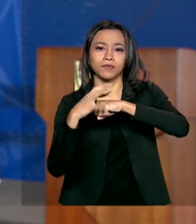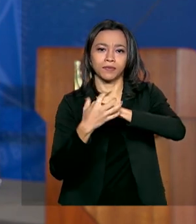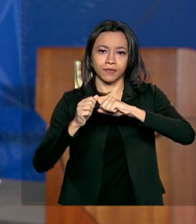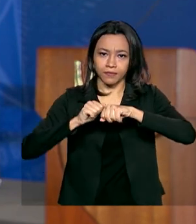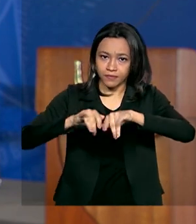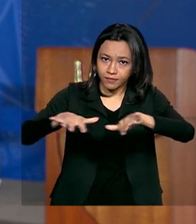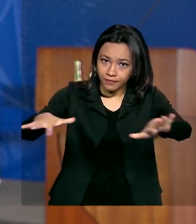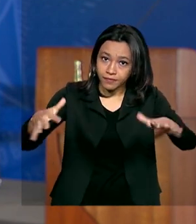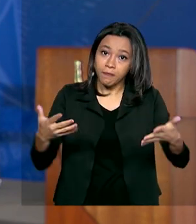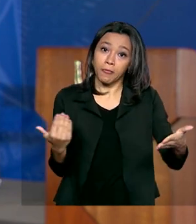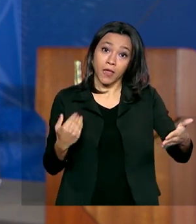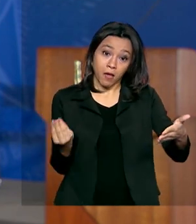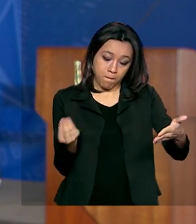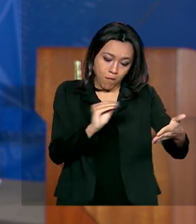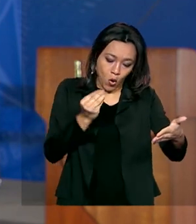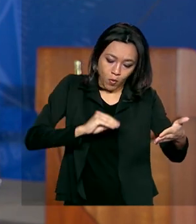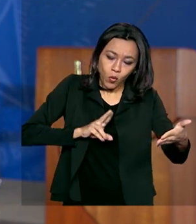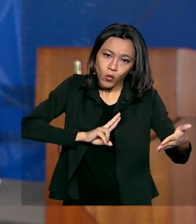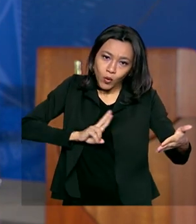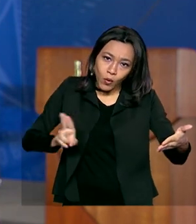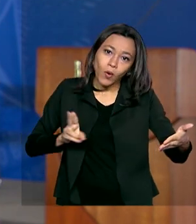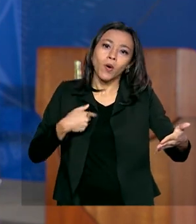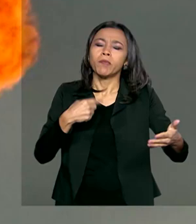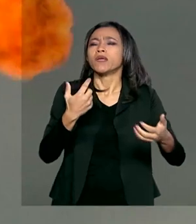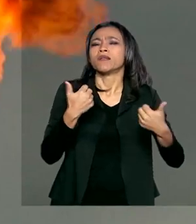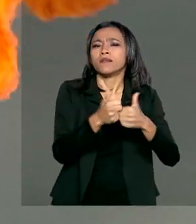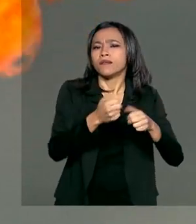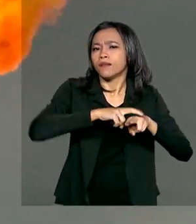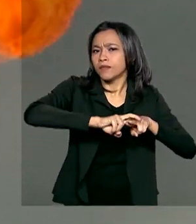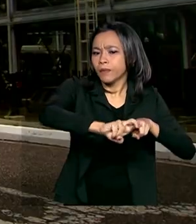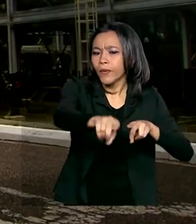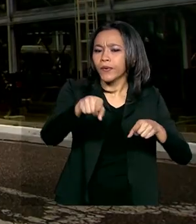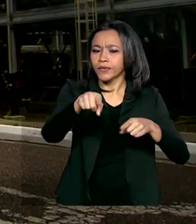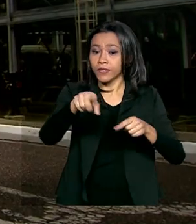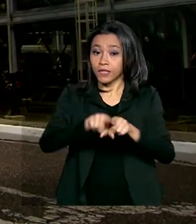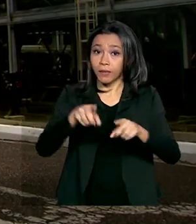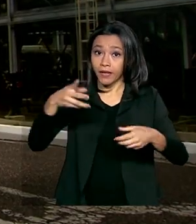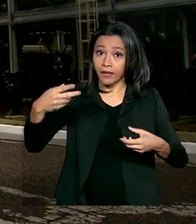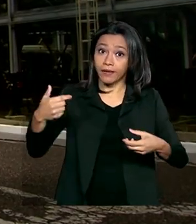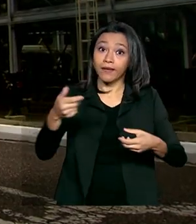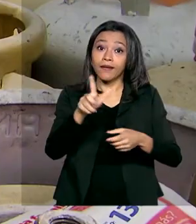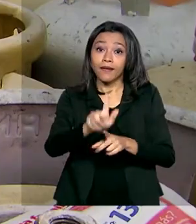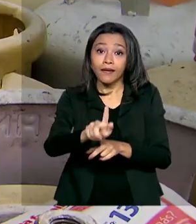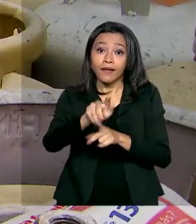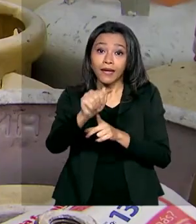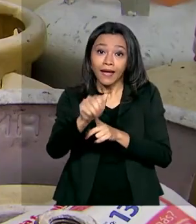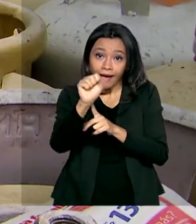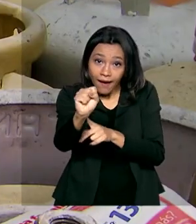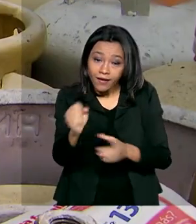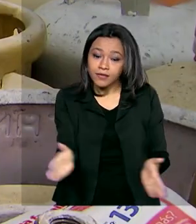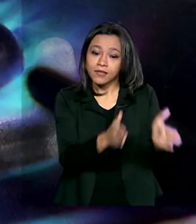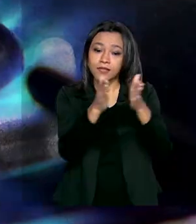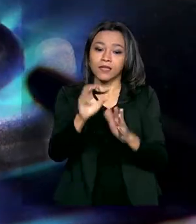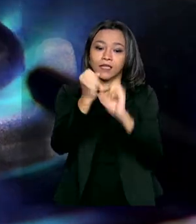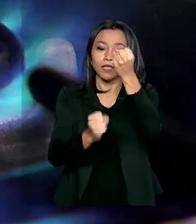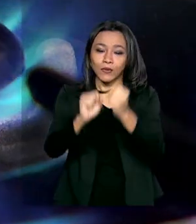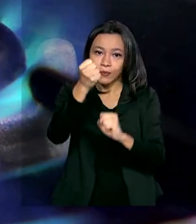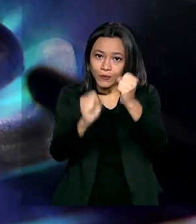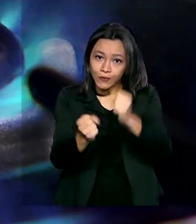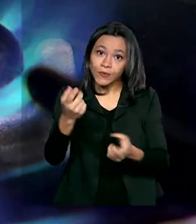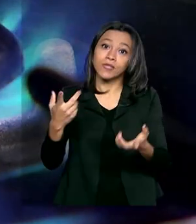coronavírus. Entraram nessa lista a produção, transporte e distribuição de gás natural, indústrias químicas,